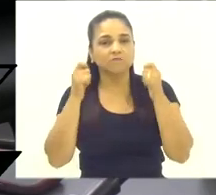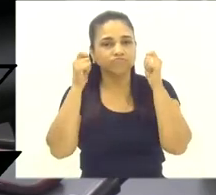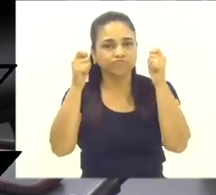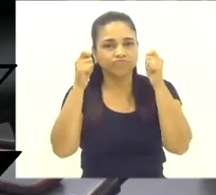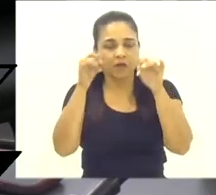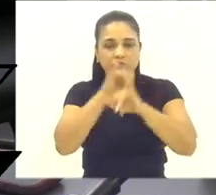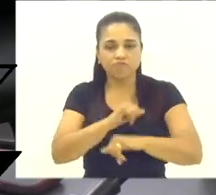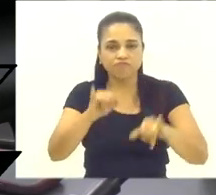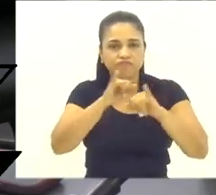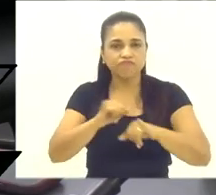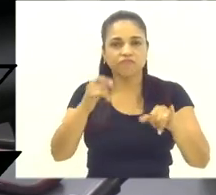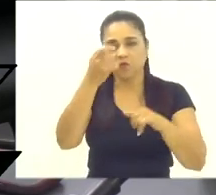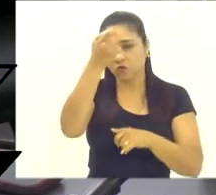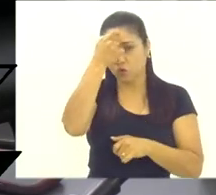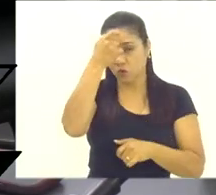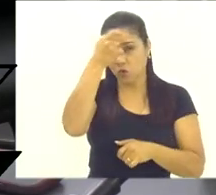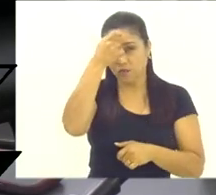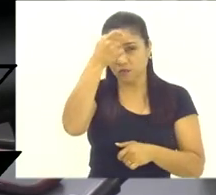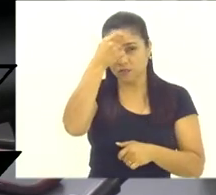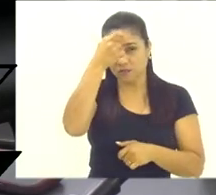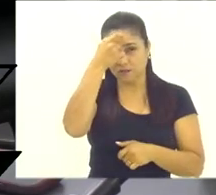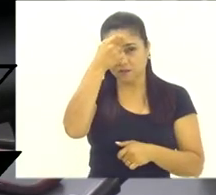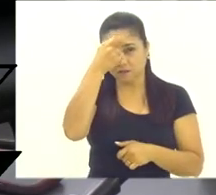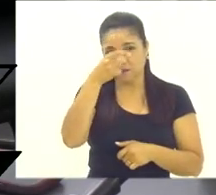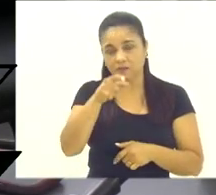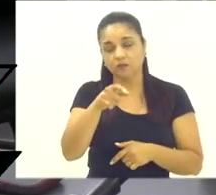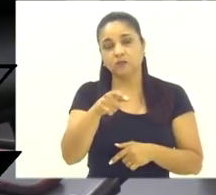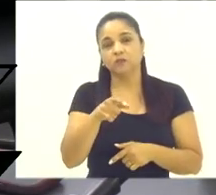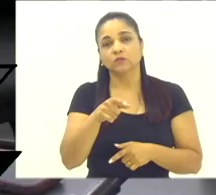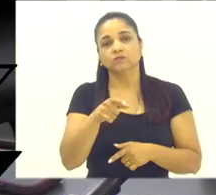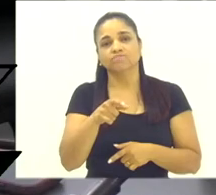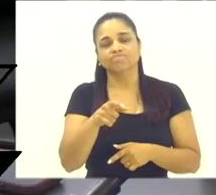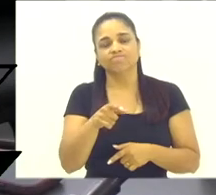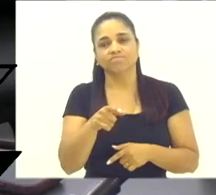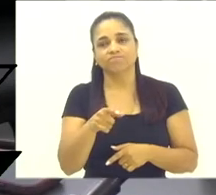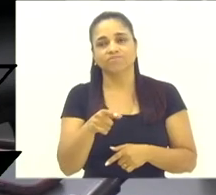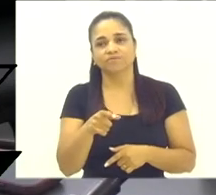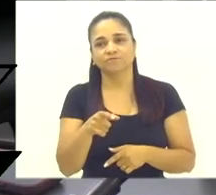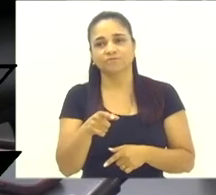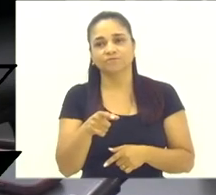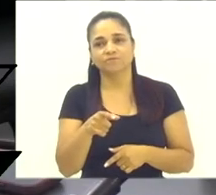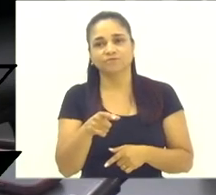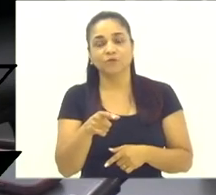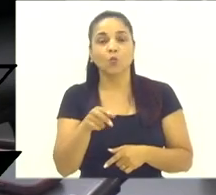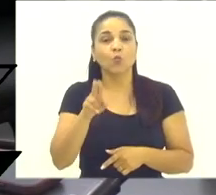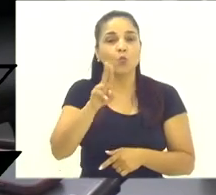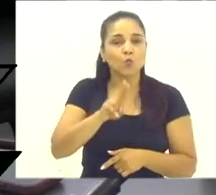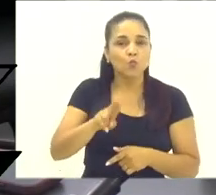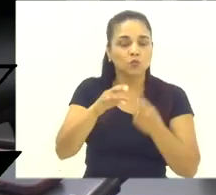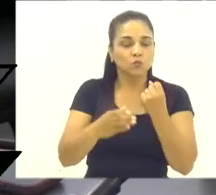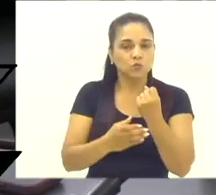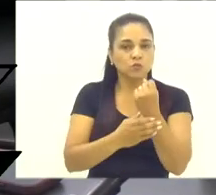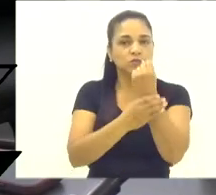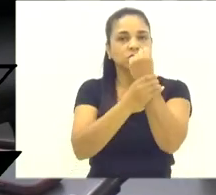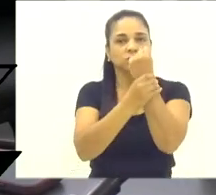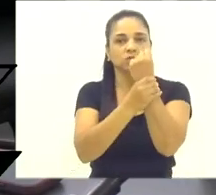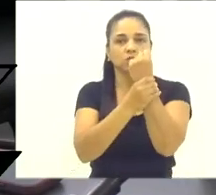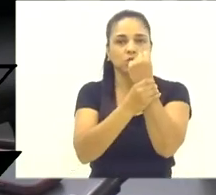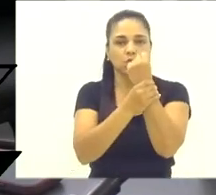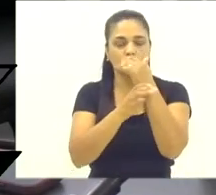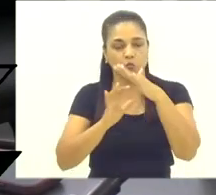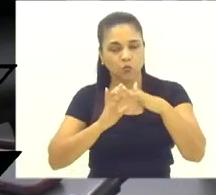conscientização né campanhas de conscientização sobre o uso seguro das redes